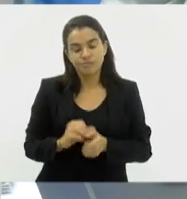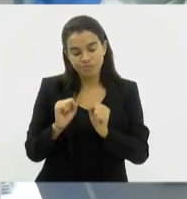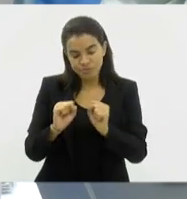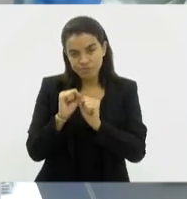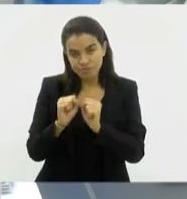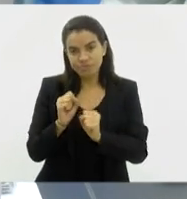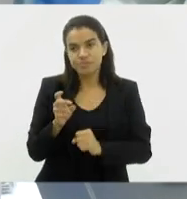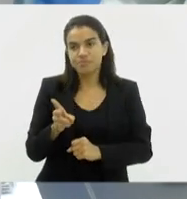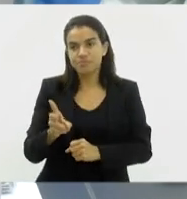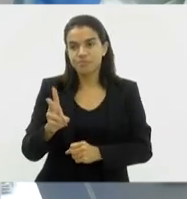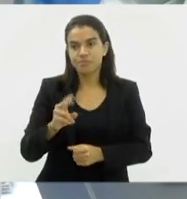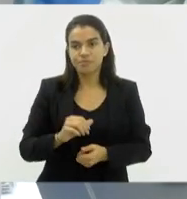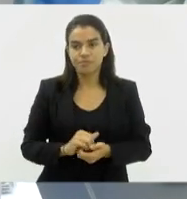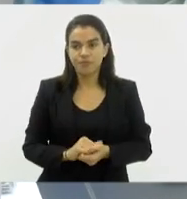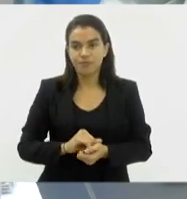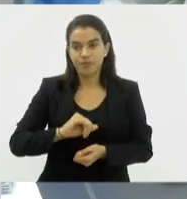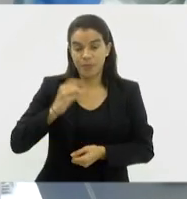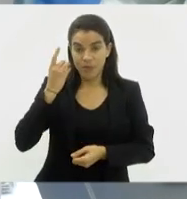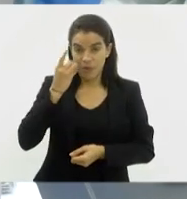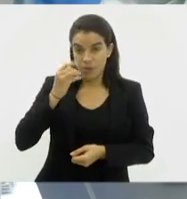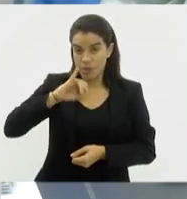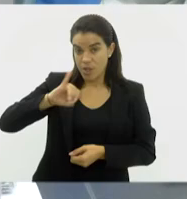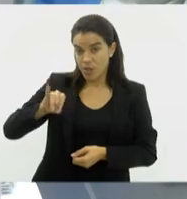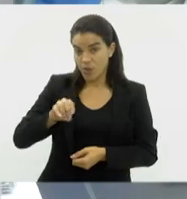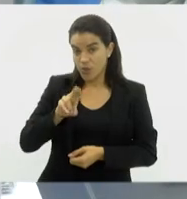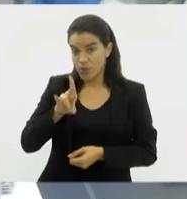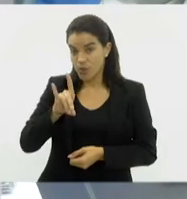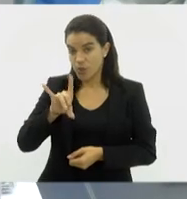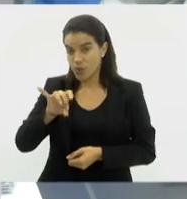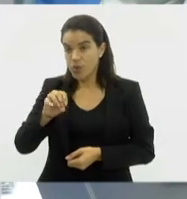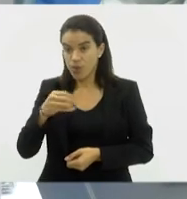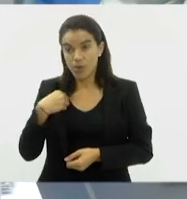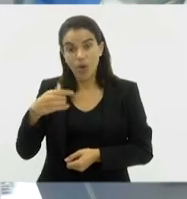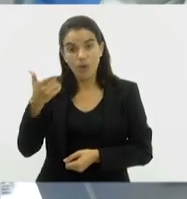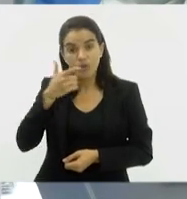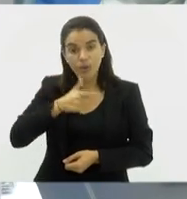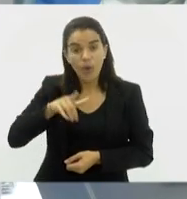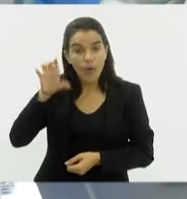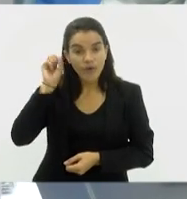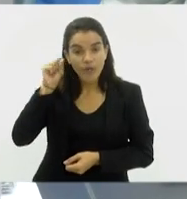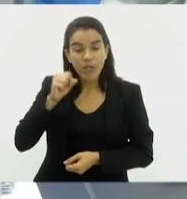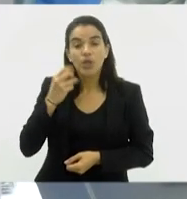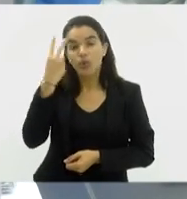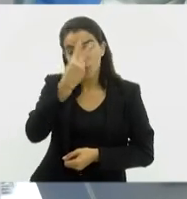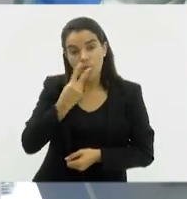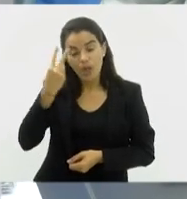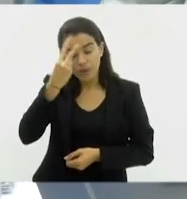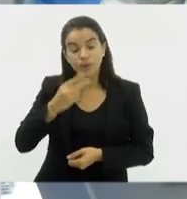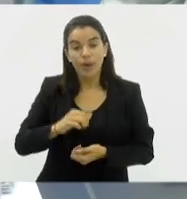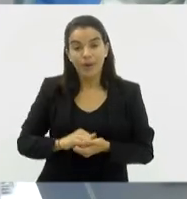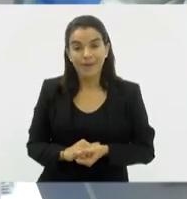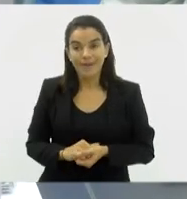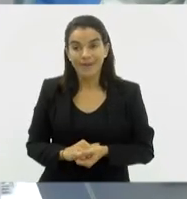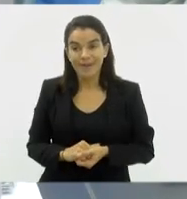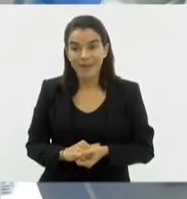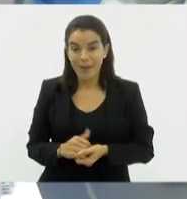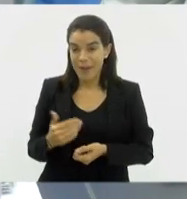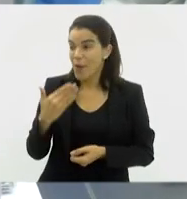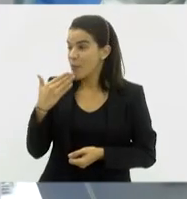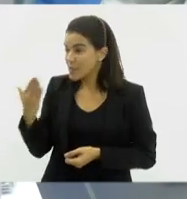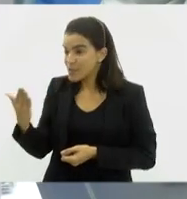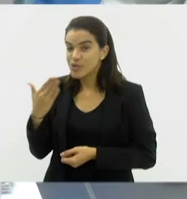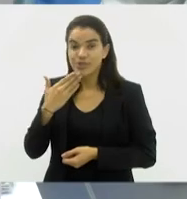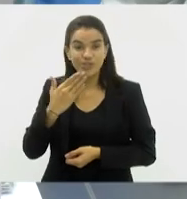continuar Deputado Júlio O senhor falou 2 horas e nós ouvimos o que o senhor falou 2 horas inclusive pedi